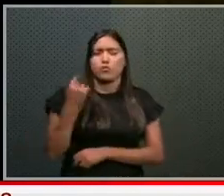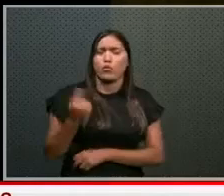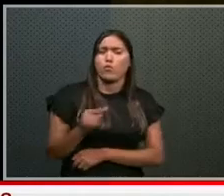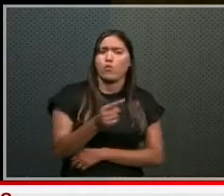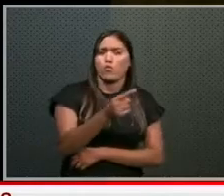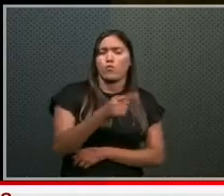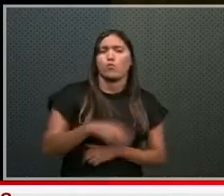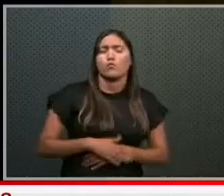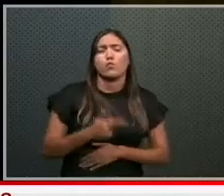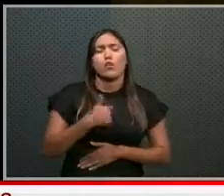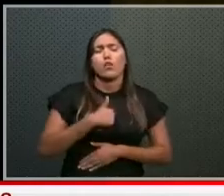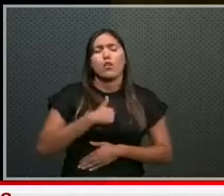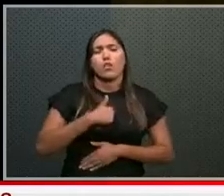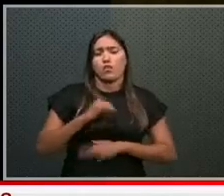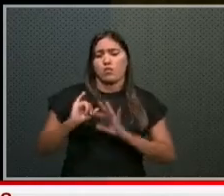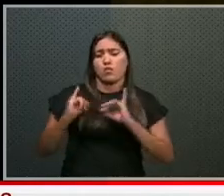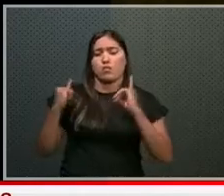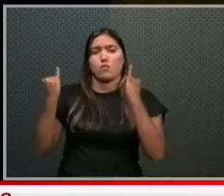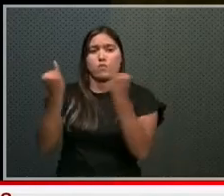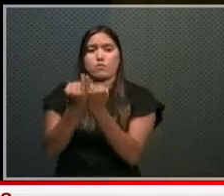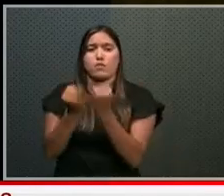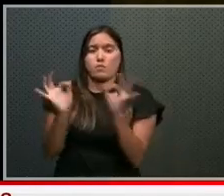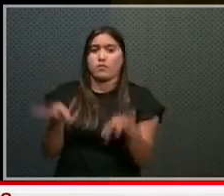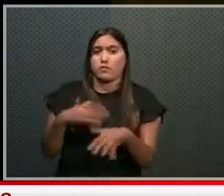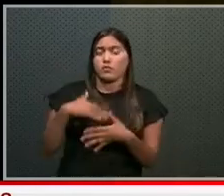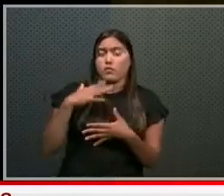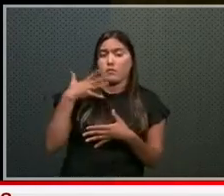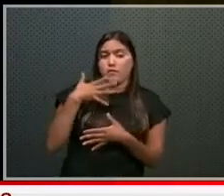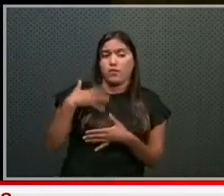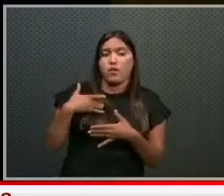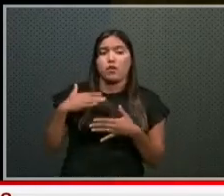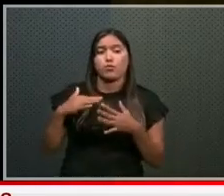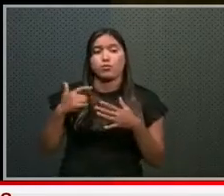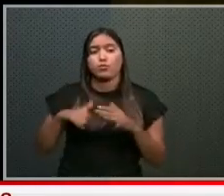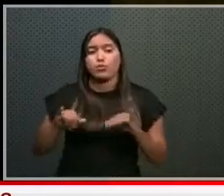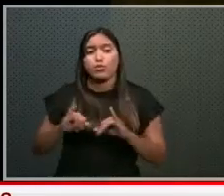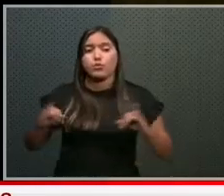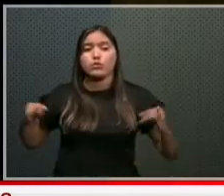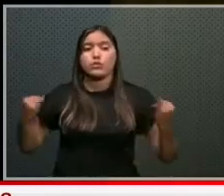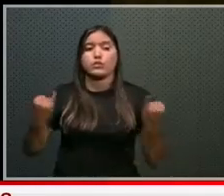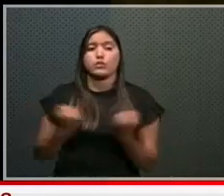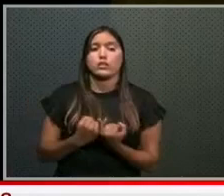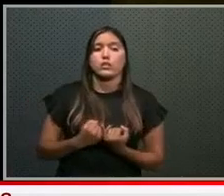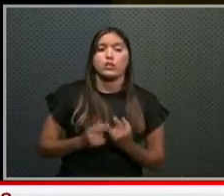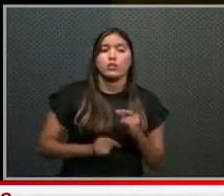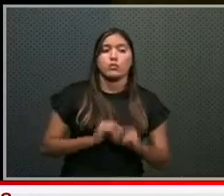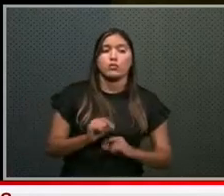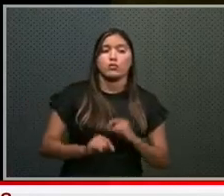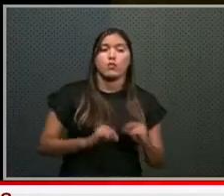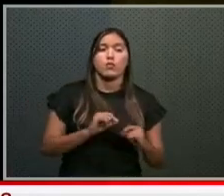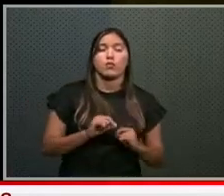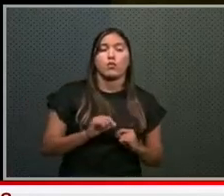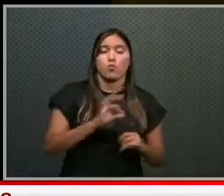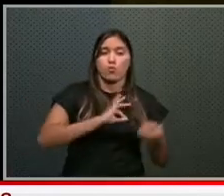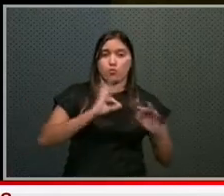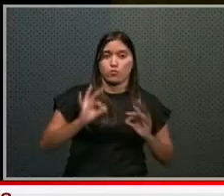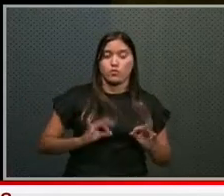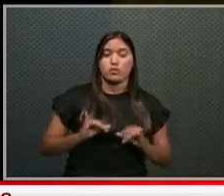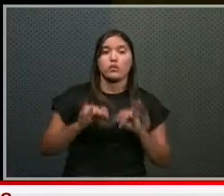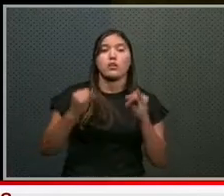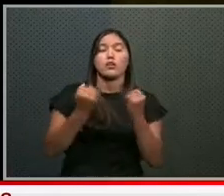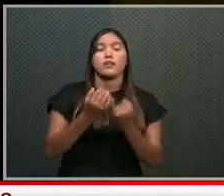eu sou de uma ilha aqui para finalizando Deputado tudo uma ilha Depois dessa aqui das onça